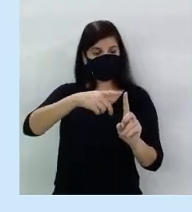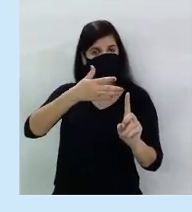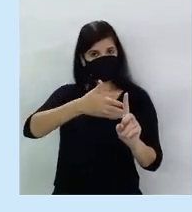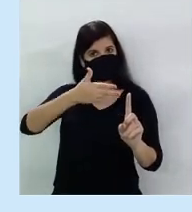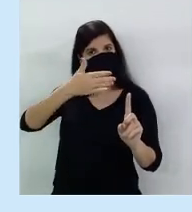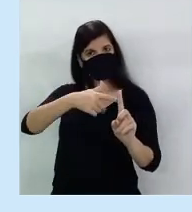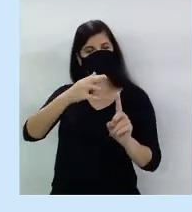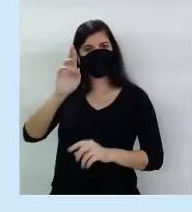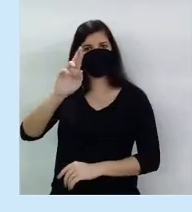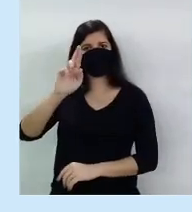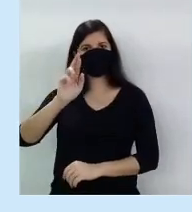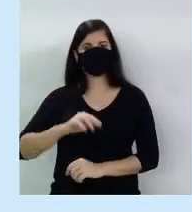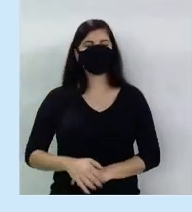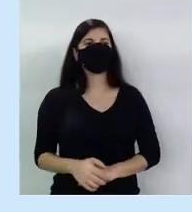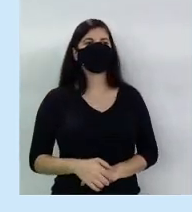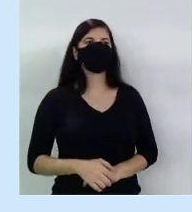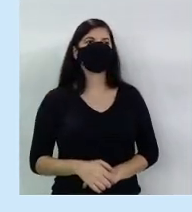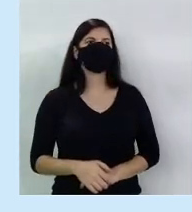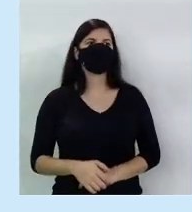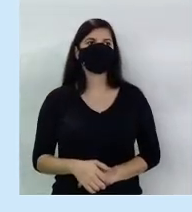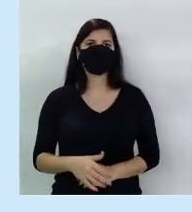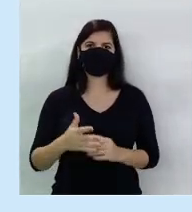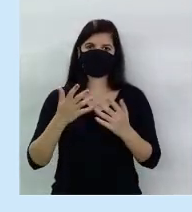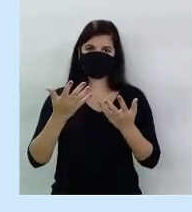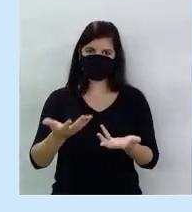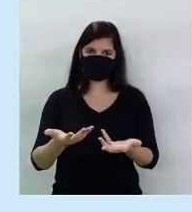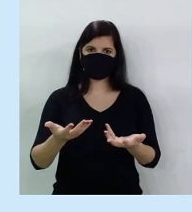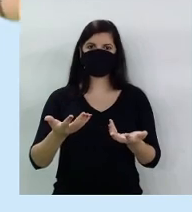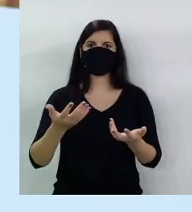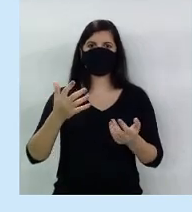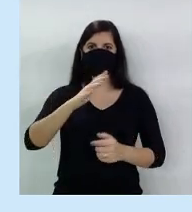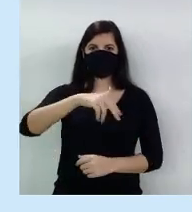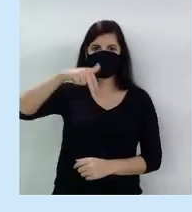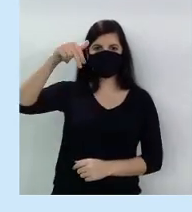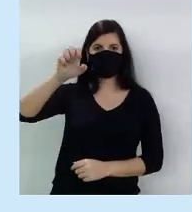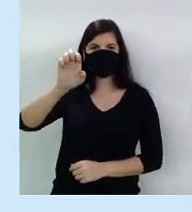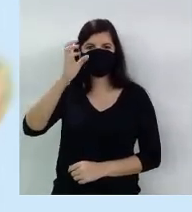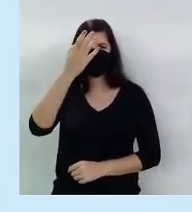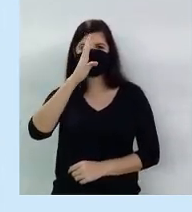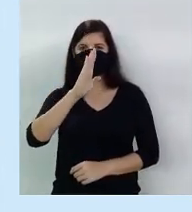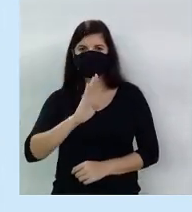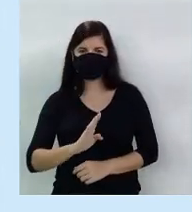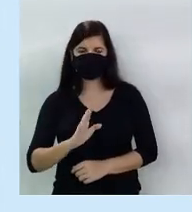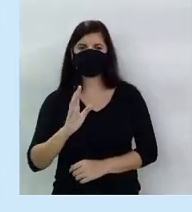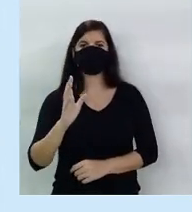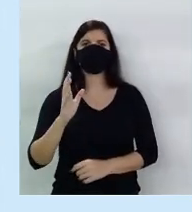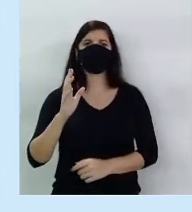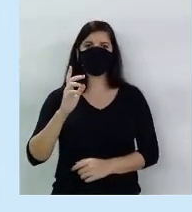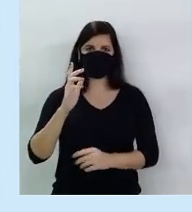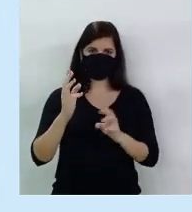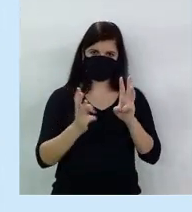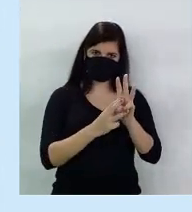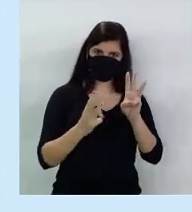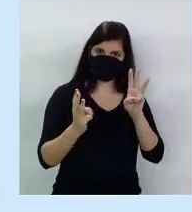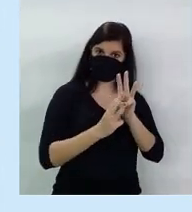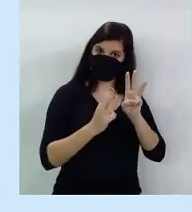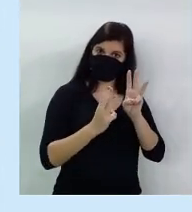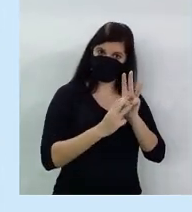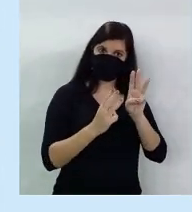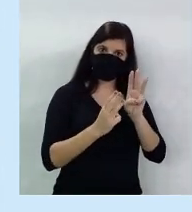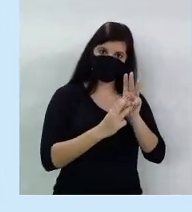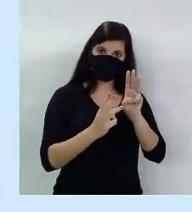representatividade religiosa. Nesse ponto aqui, no Nordeste brasileiro, dessa tradição indígena, a